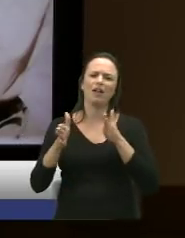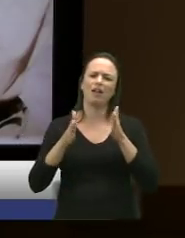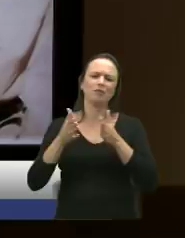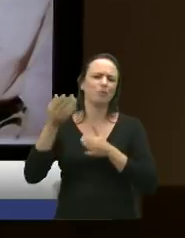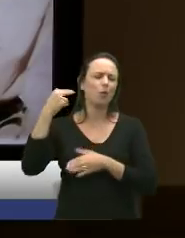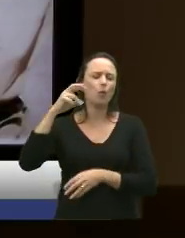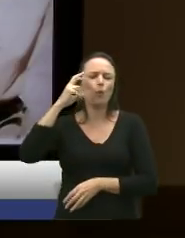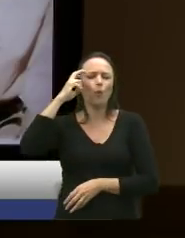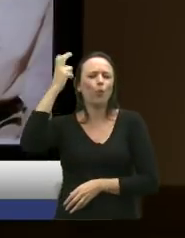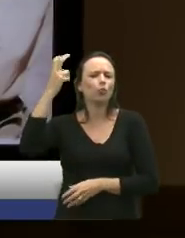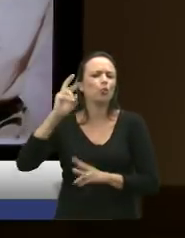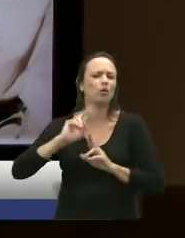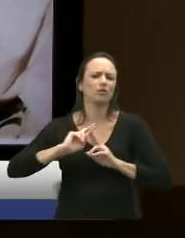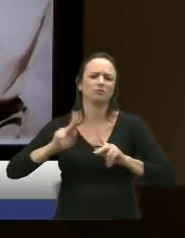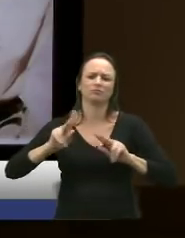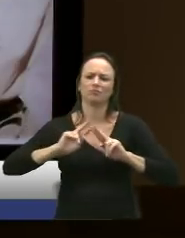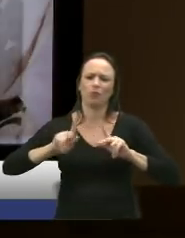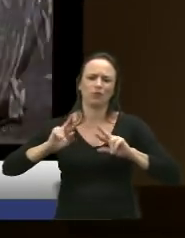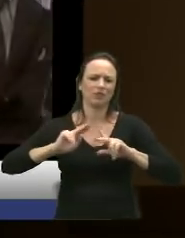cultura.